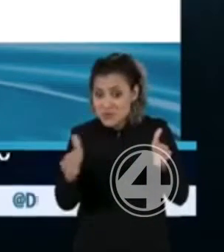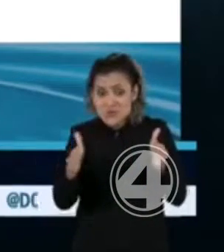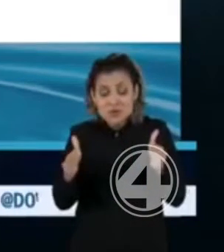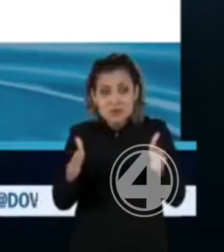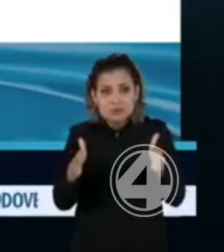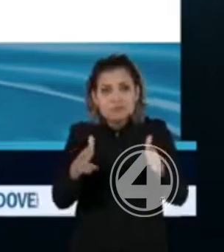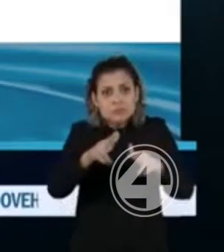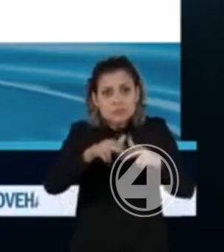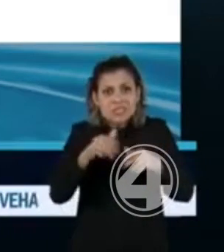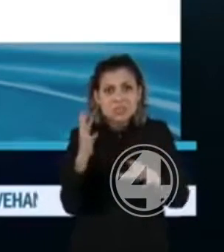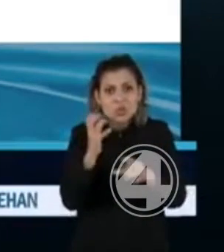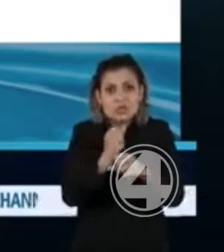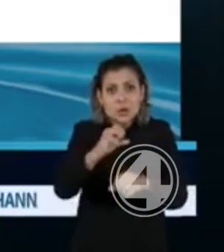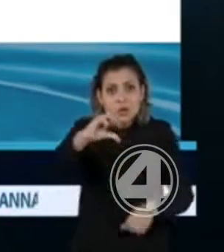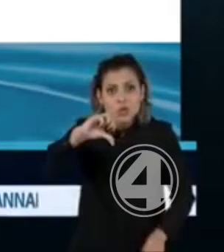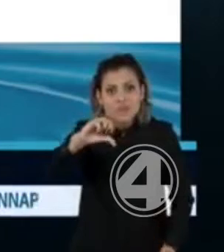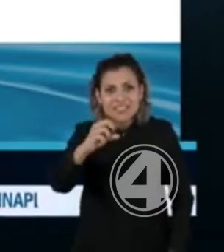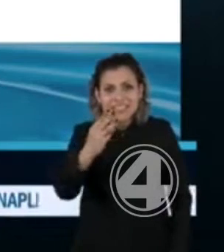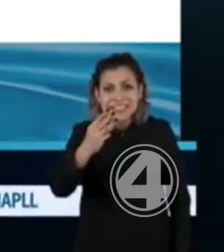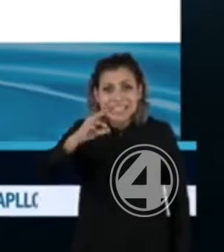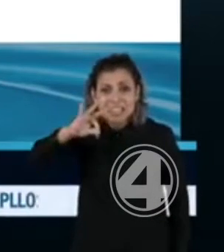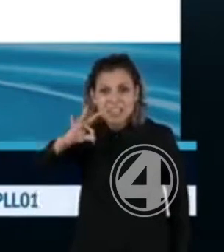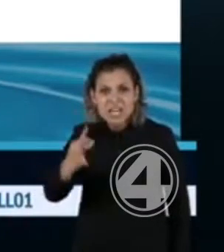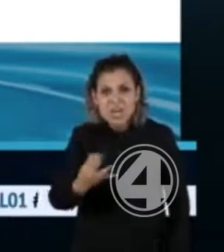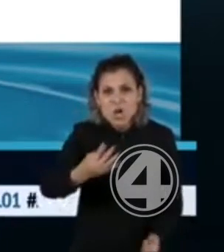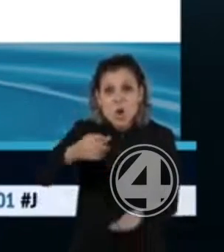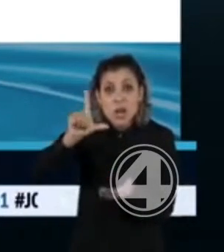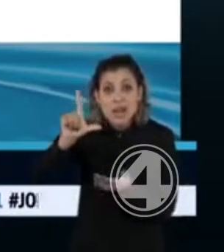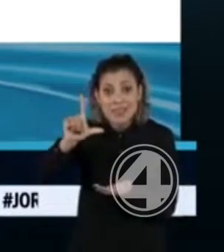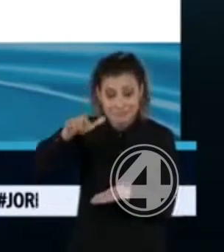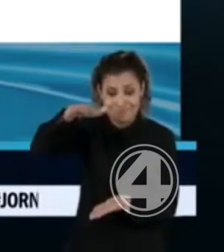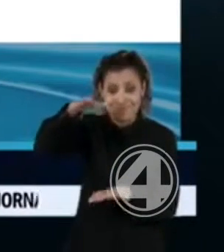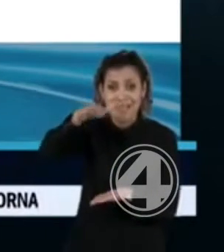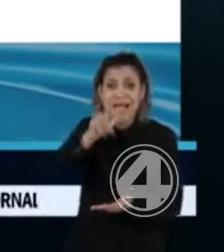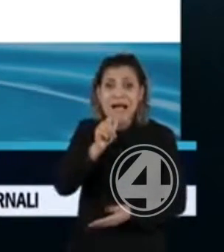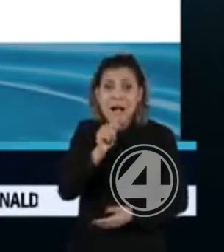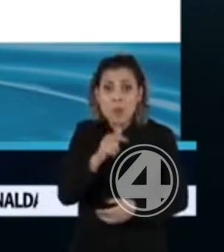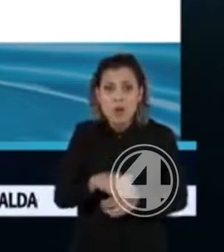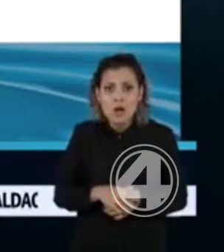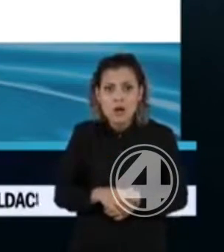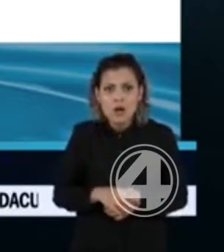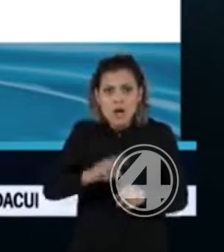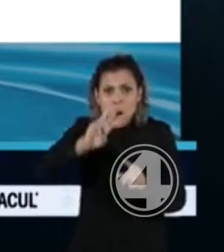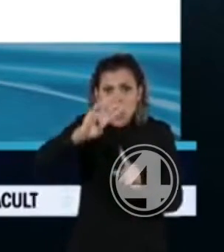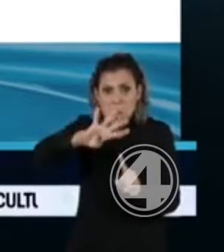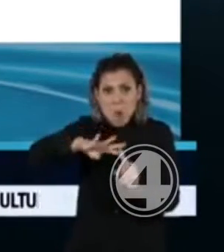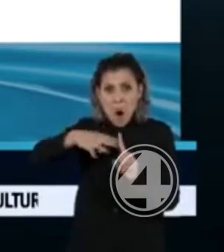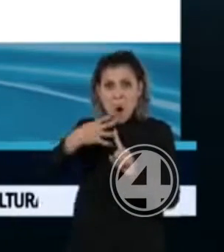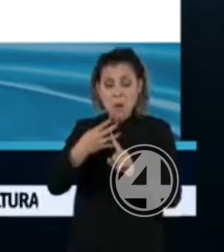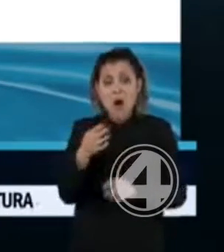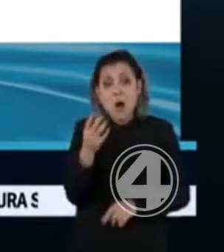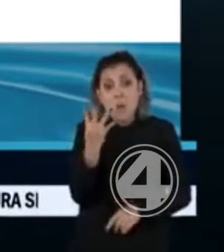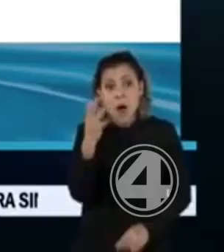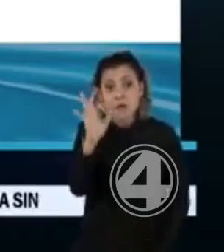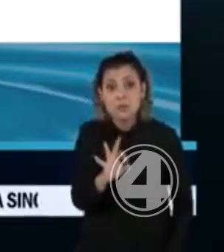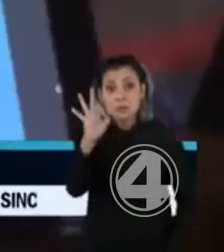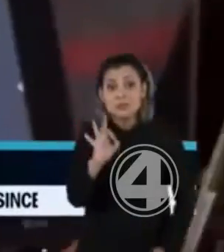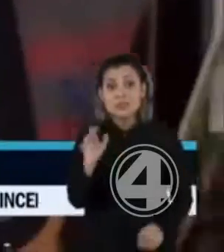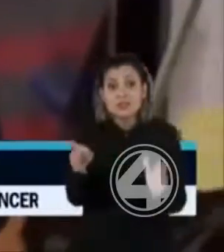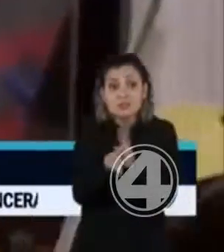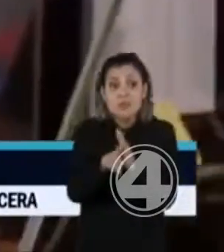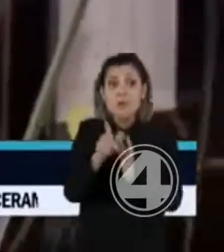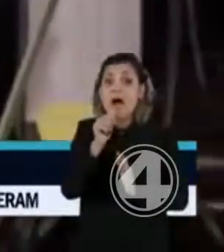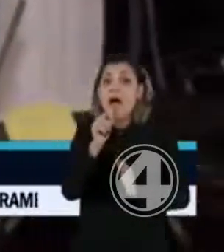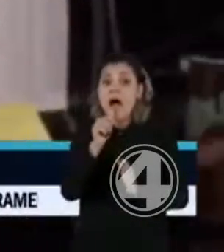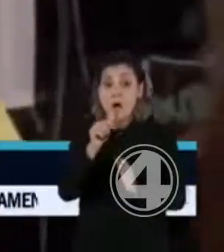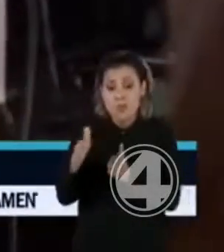têxtil consome 93 trilhões de litros no ano. Isso equivale a 4% da captação mundial de água doce.